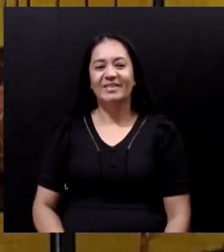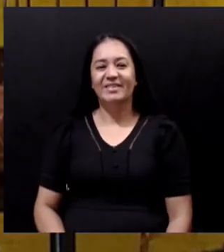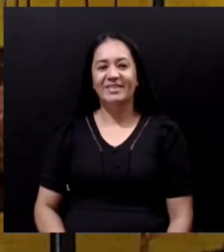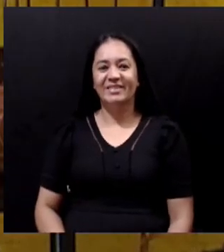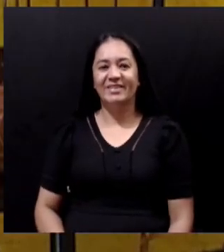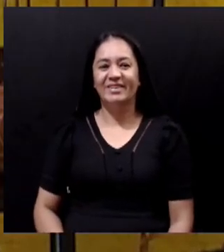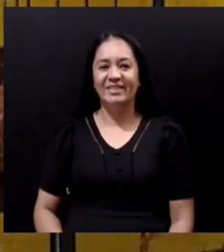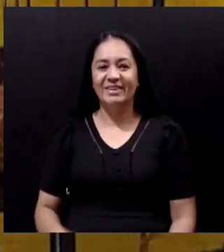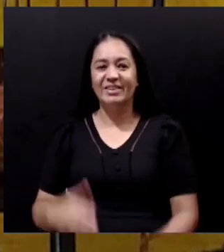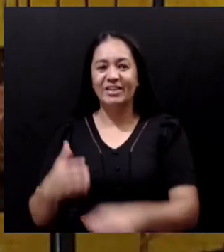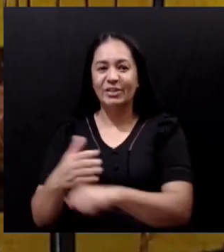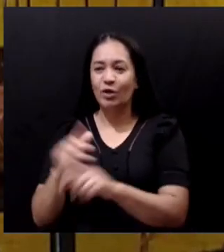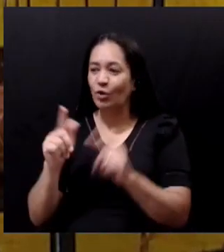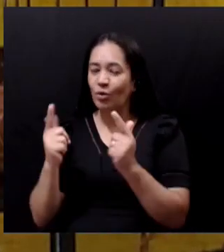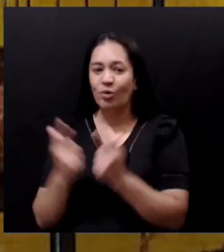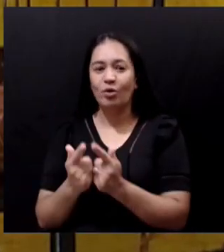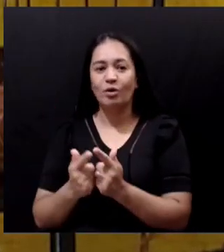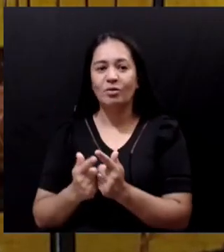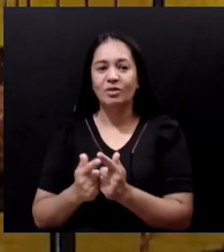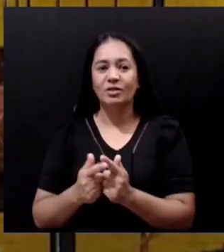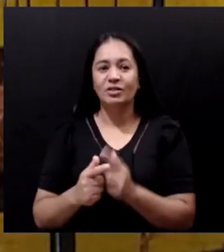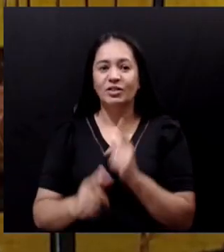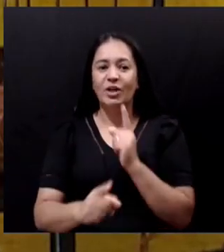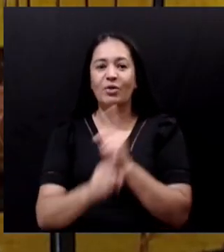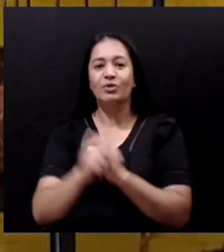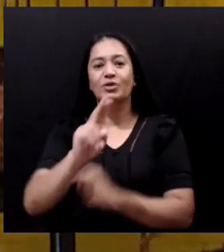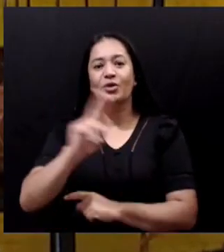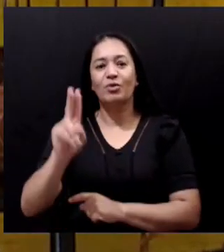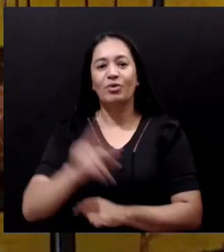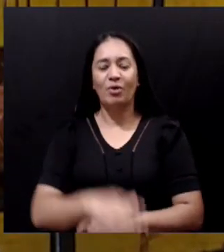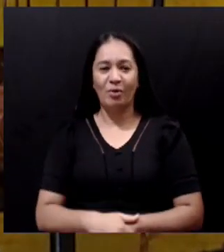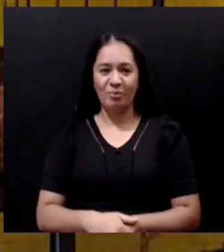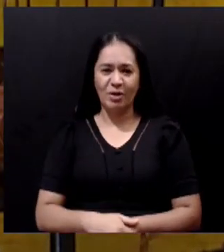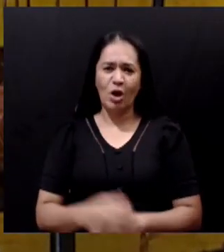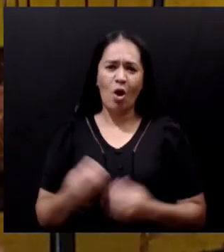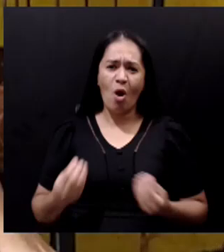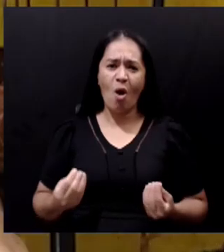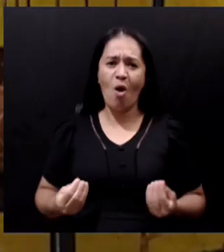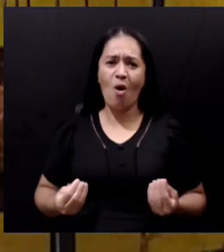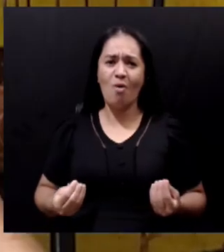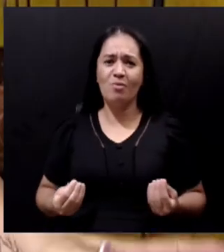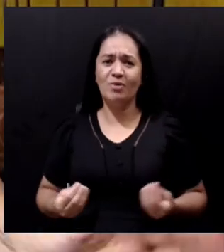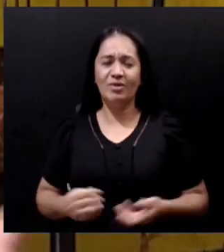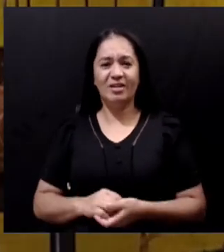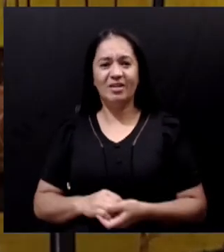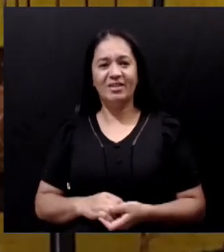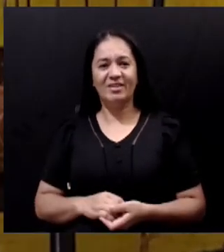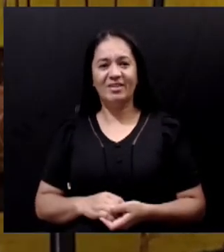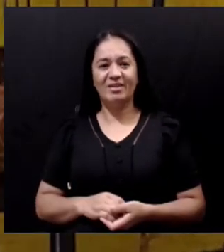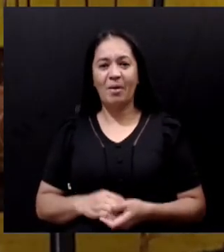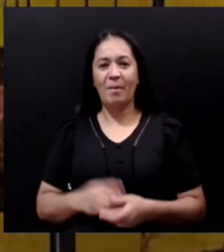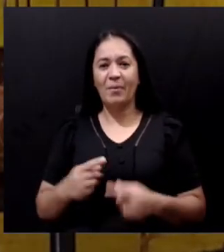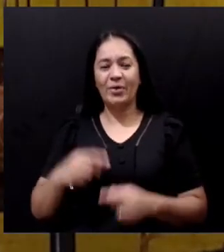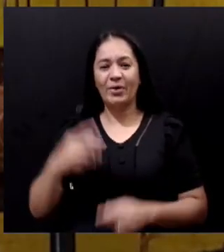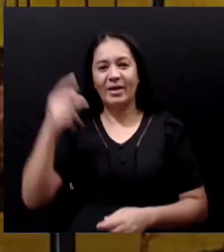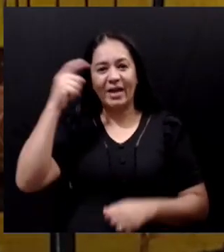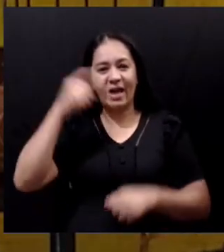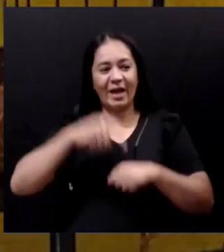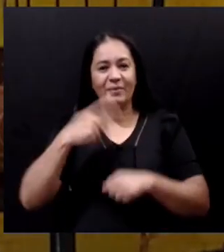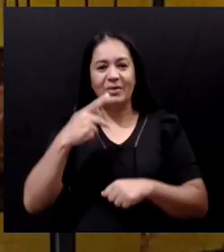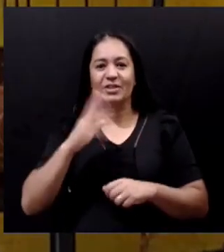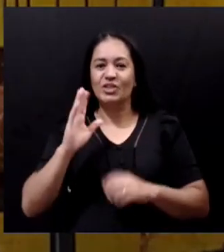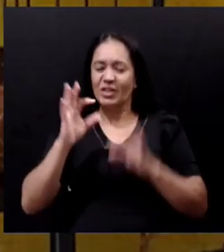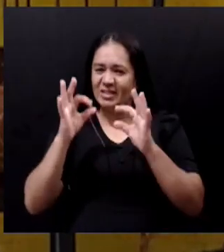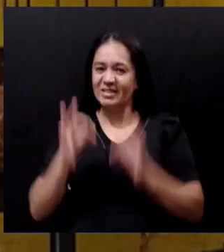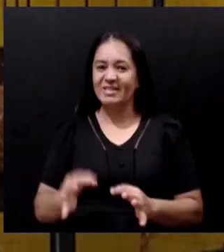ó, já achei o nome do pastel. Aí eu falei, como assim do pastel? Porque na cabeça dele já tinha dado certo